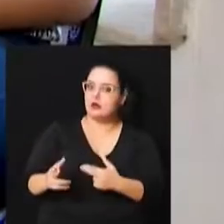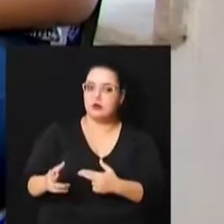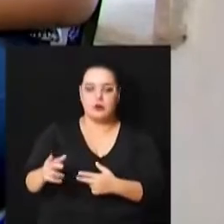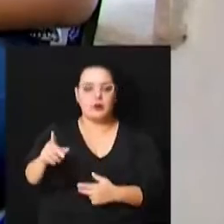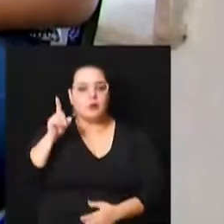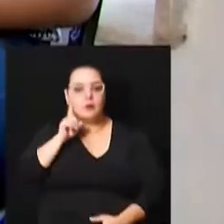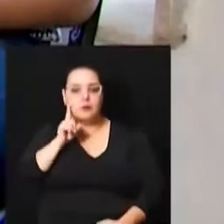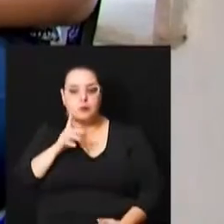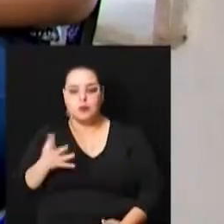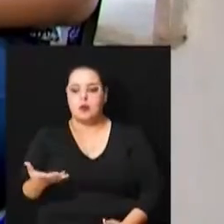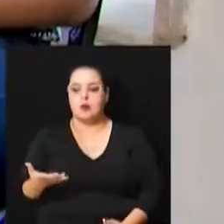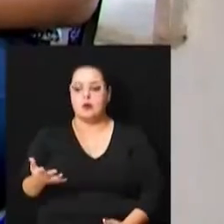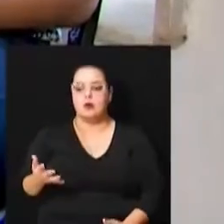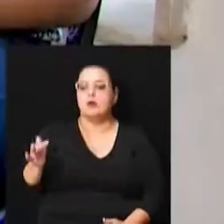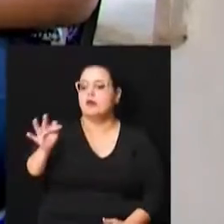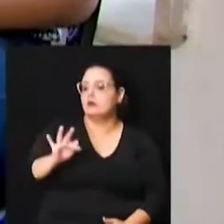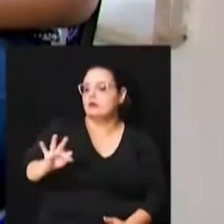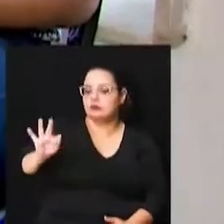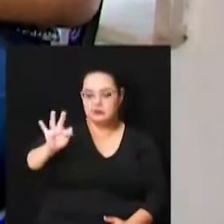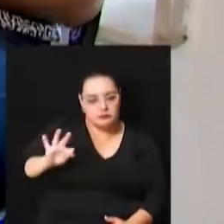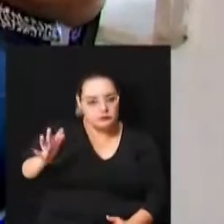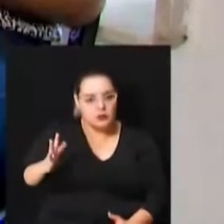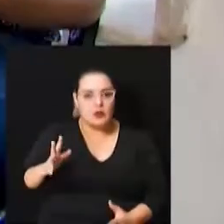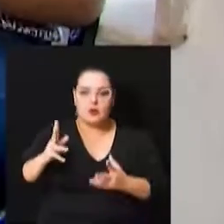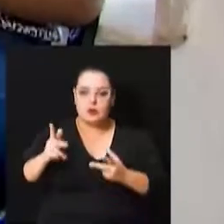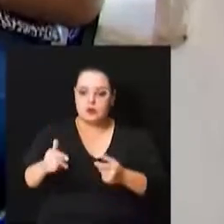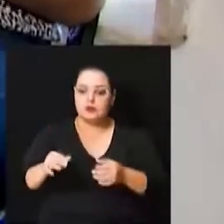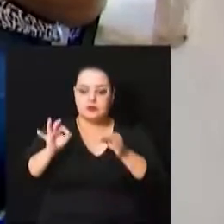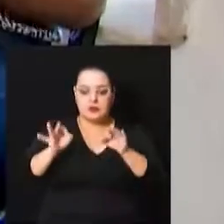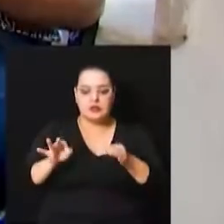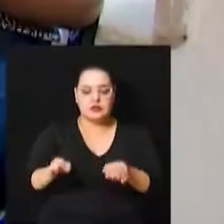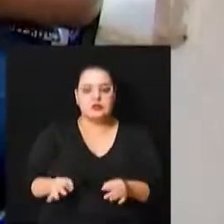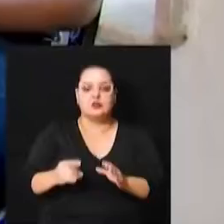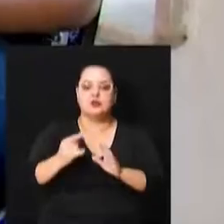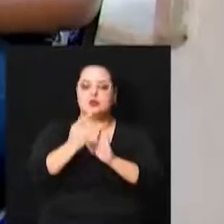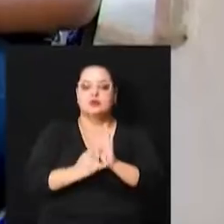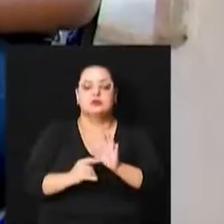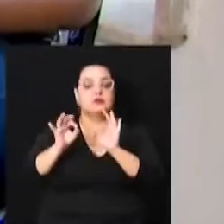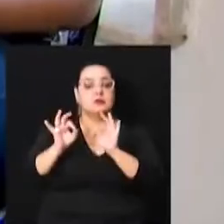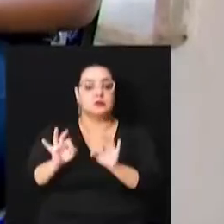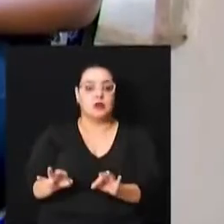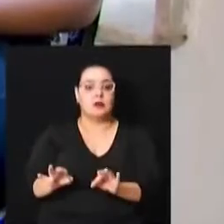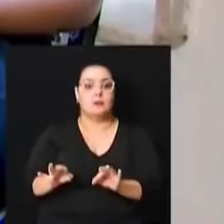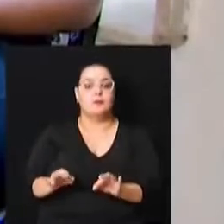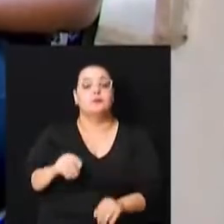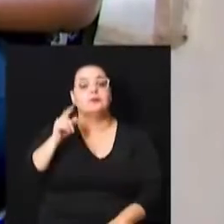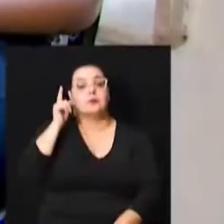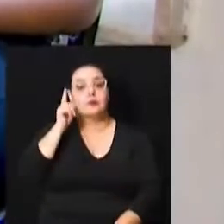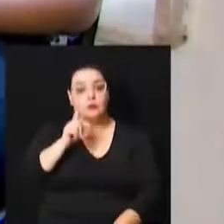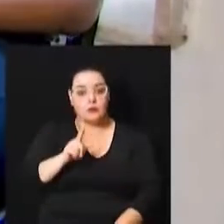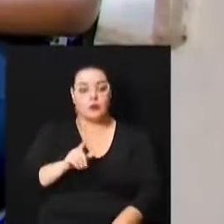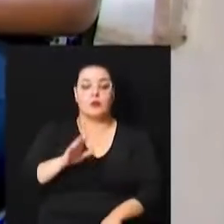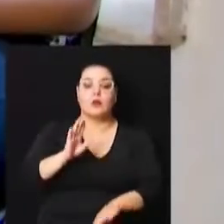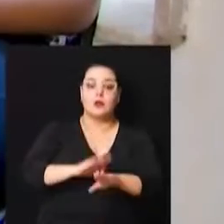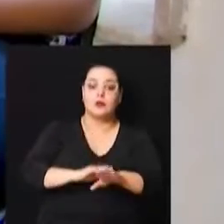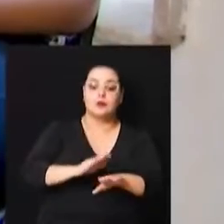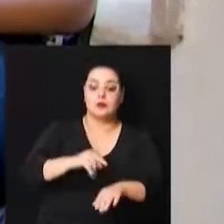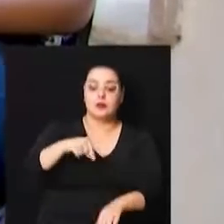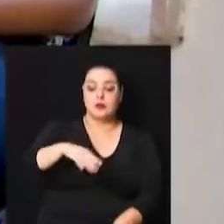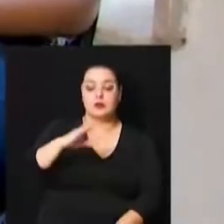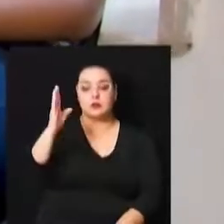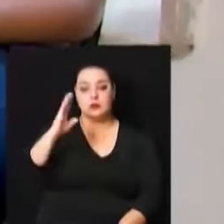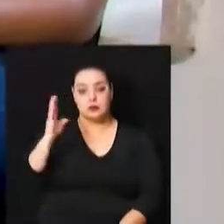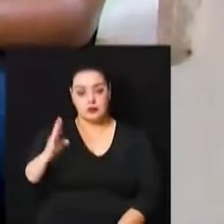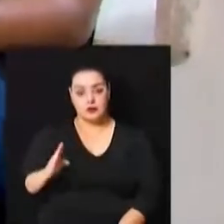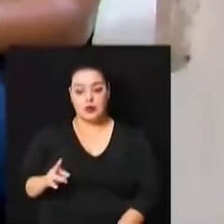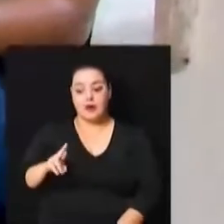mesma coisa. Então, formada já, com tudo certinho, os documentos, o registro certo, para eu conseguir atuar aqui no Brasil, eu